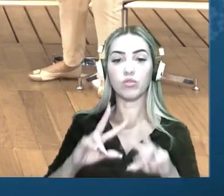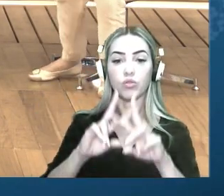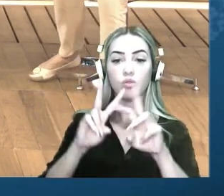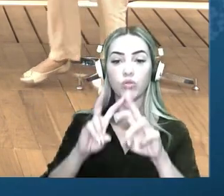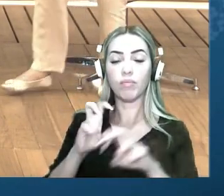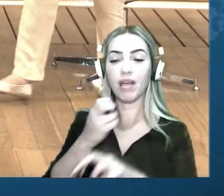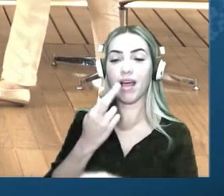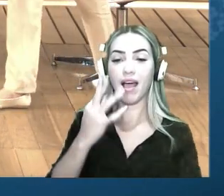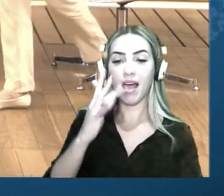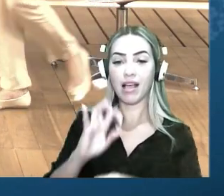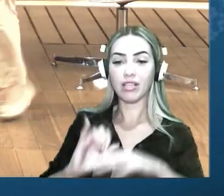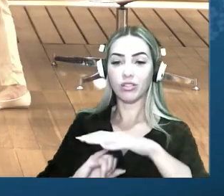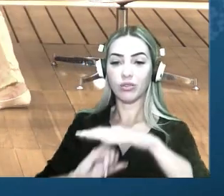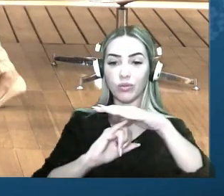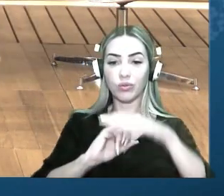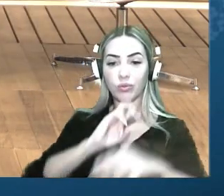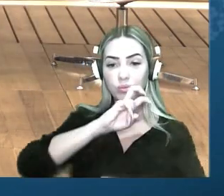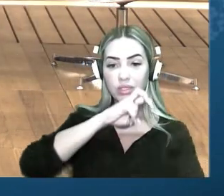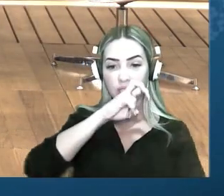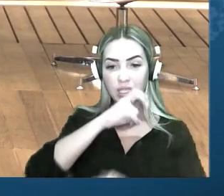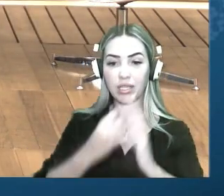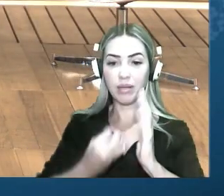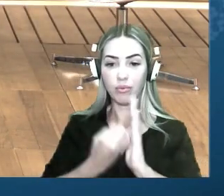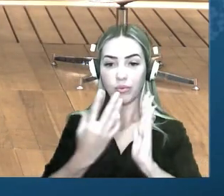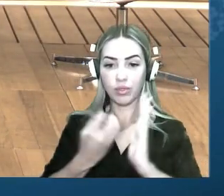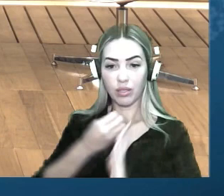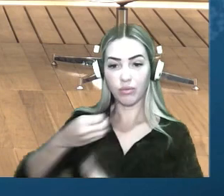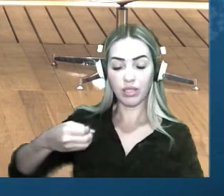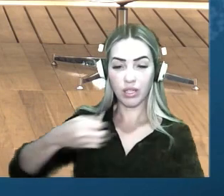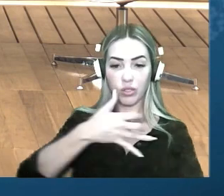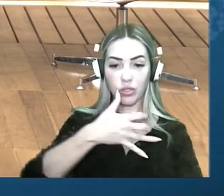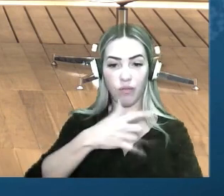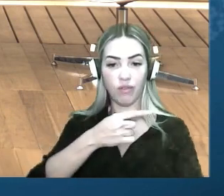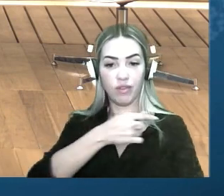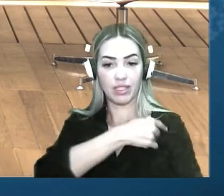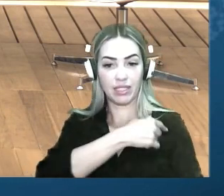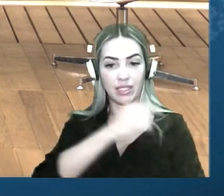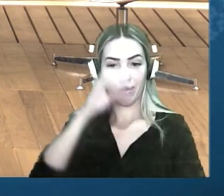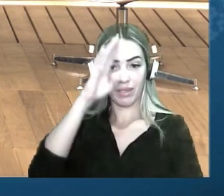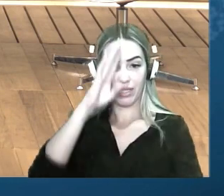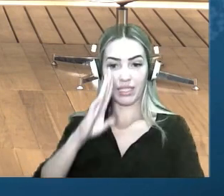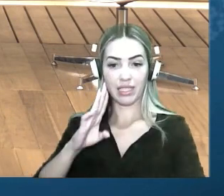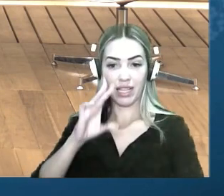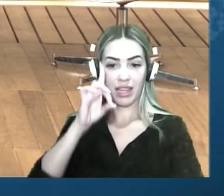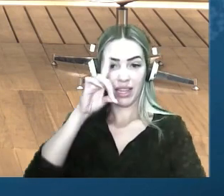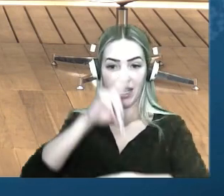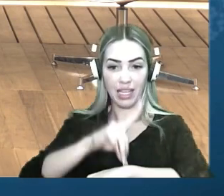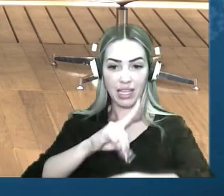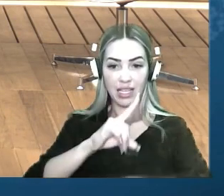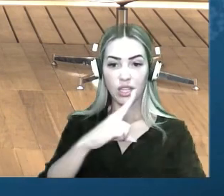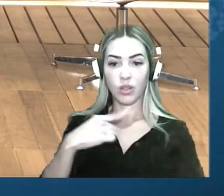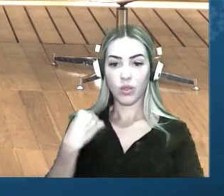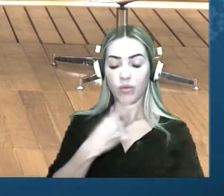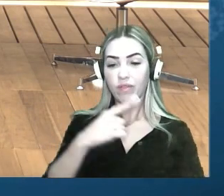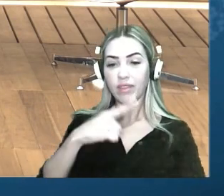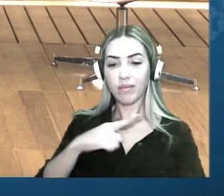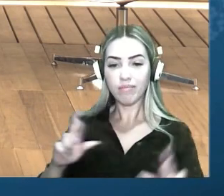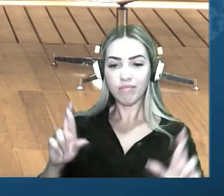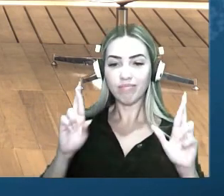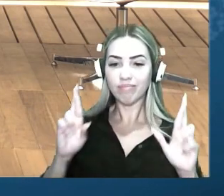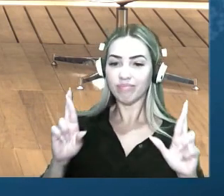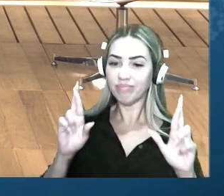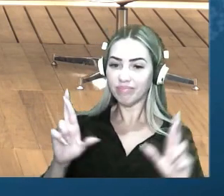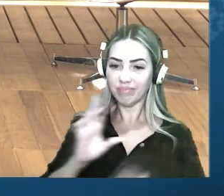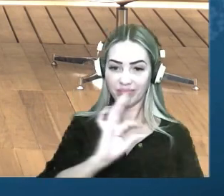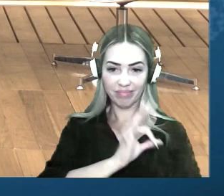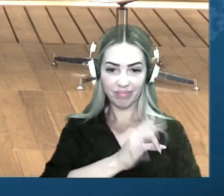Instituto Butantan na produção da nova vacina brasileira para a dengue. E todos nós temos uma enorme expectativa, Fernanda. Então,